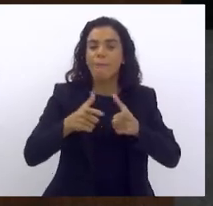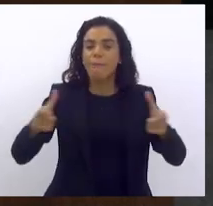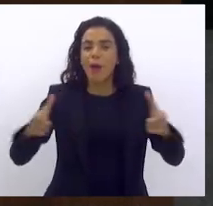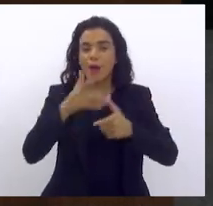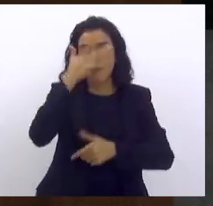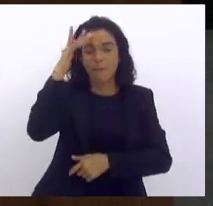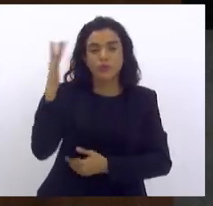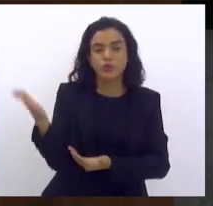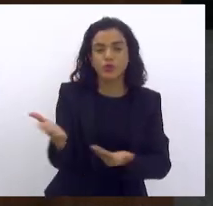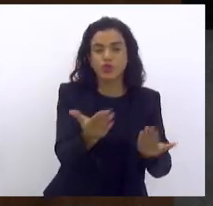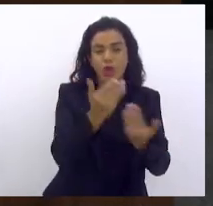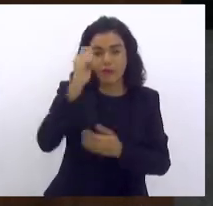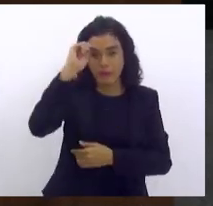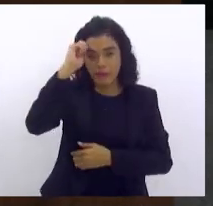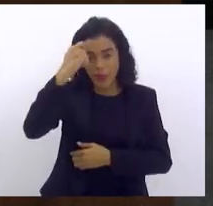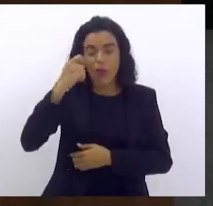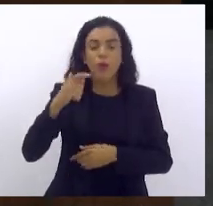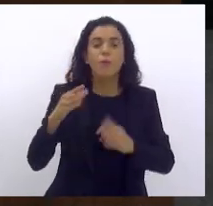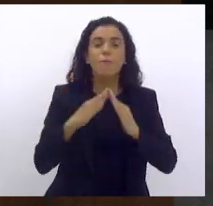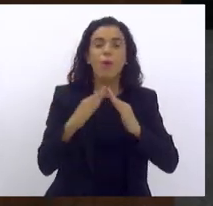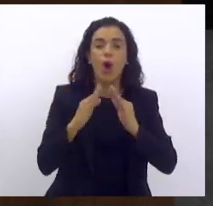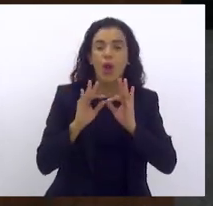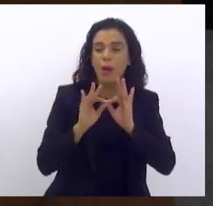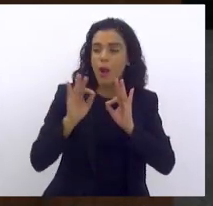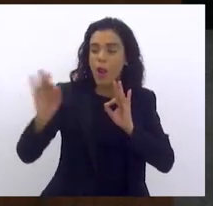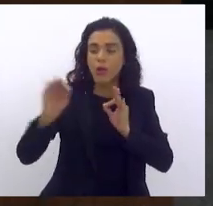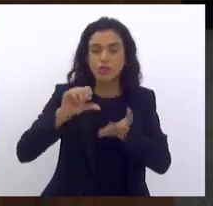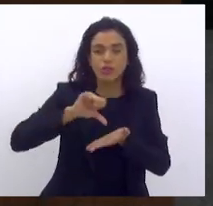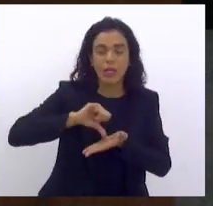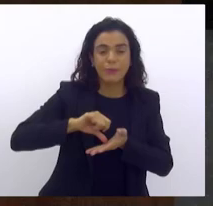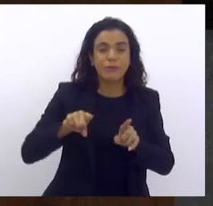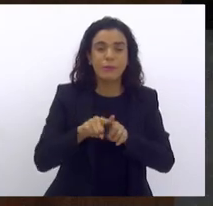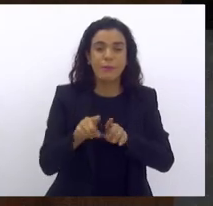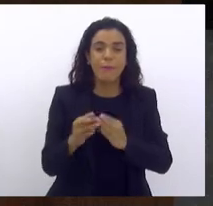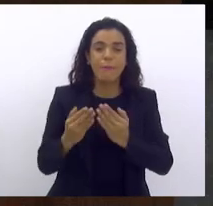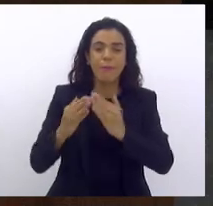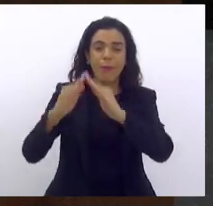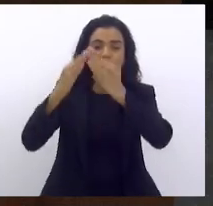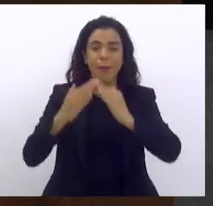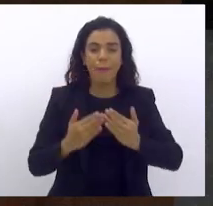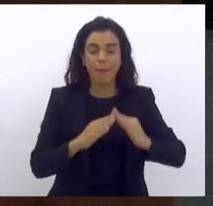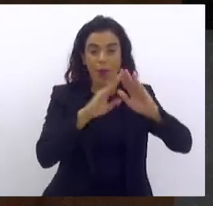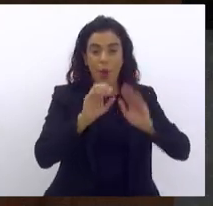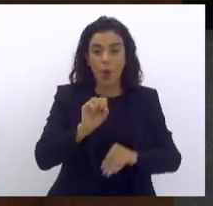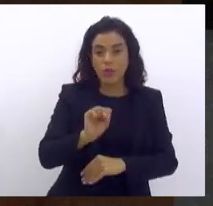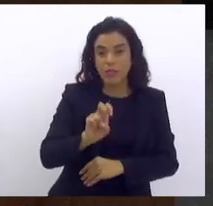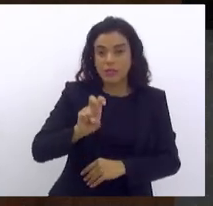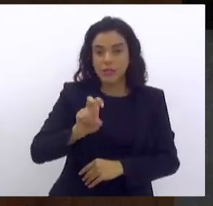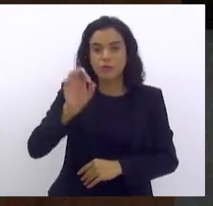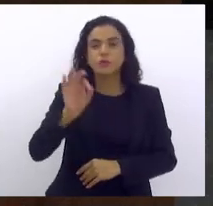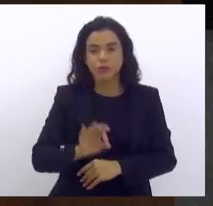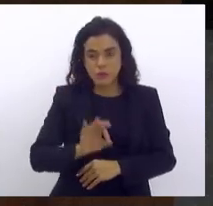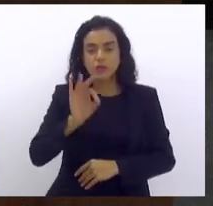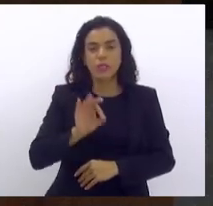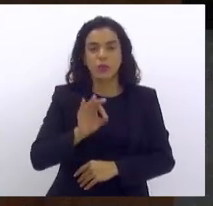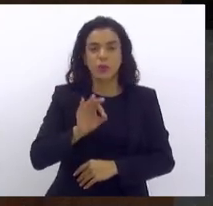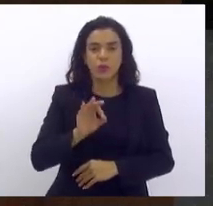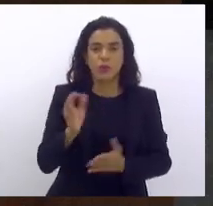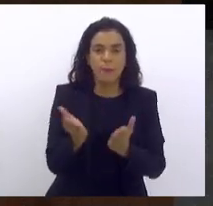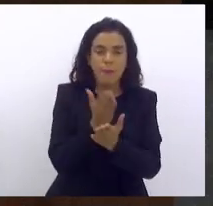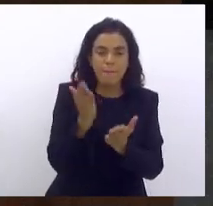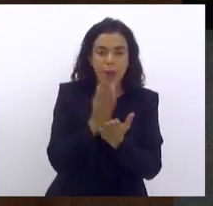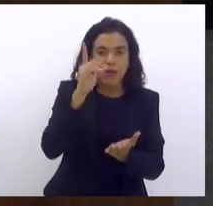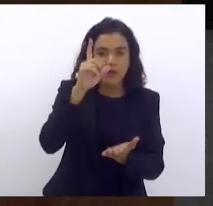jovens negros de favela e periferia, que têm sido alvo em 85% dos casos de reconhecimento